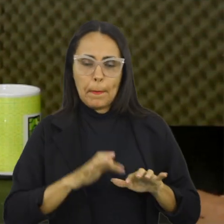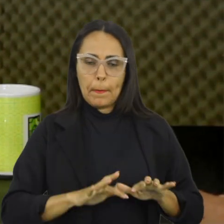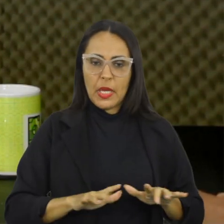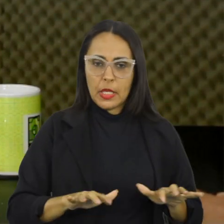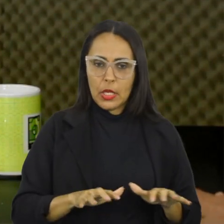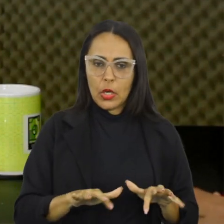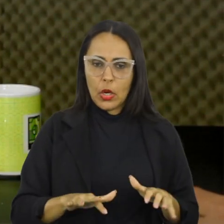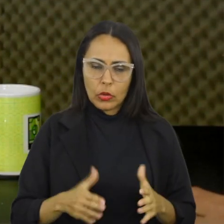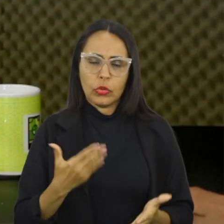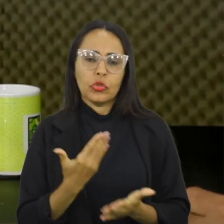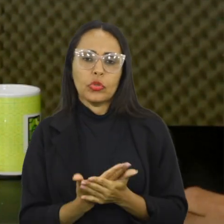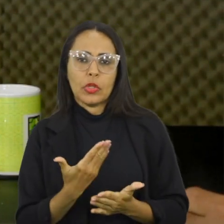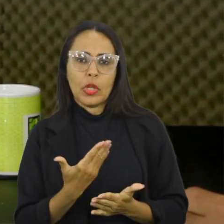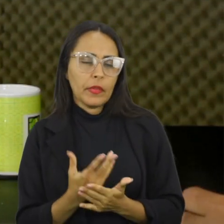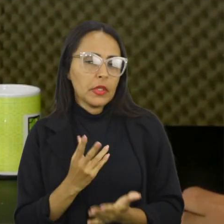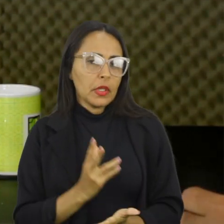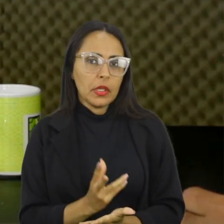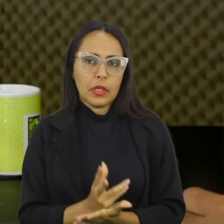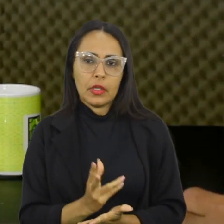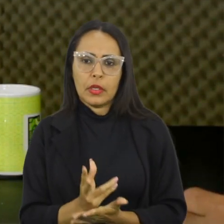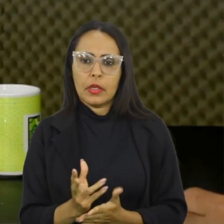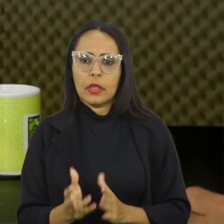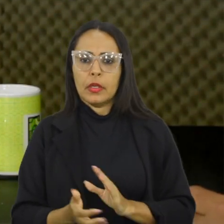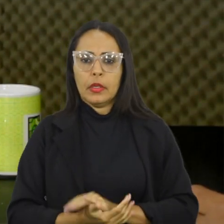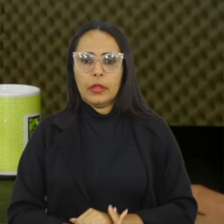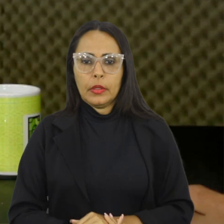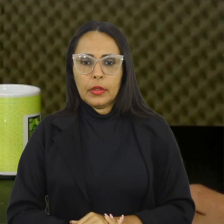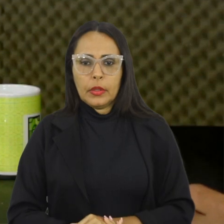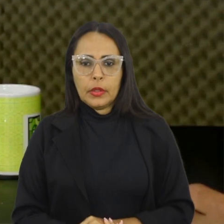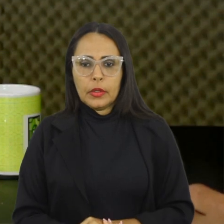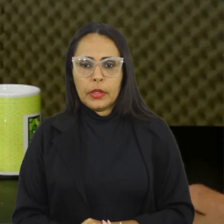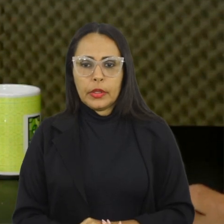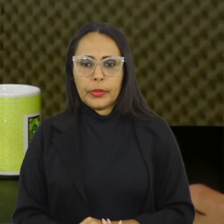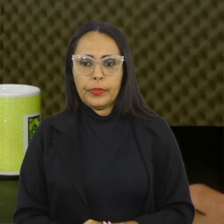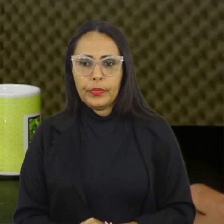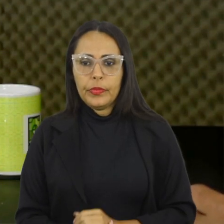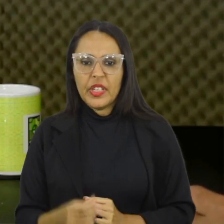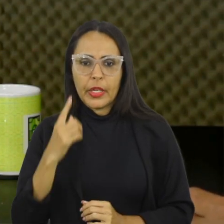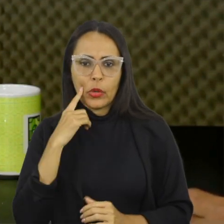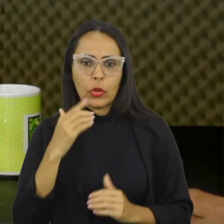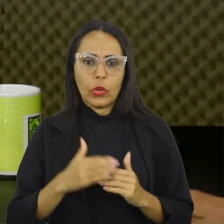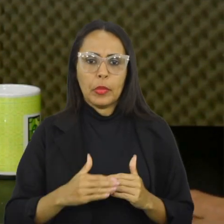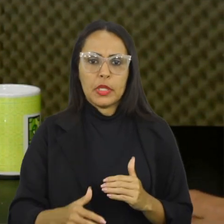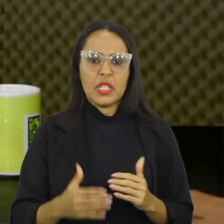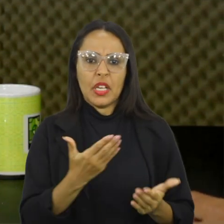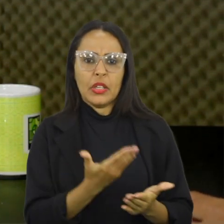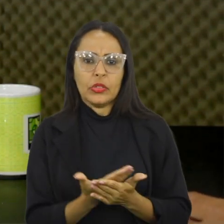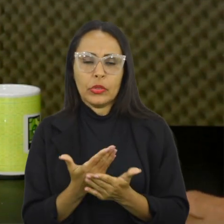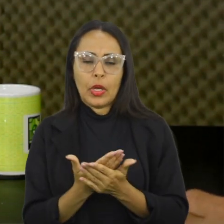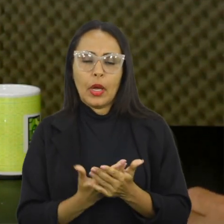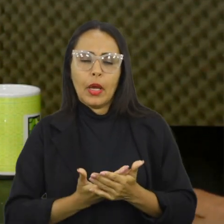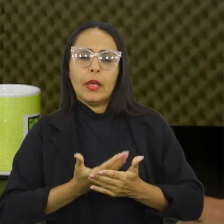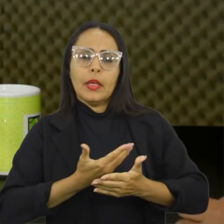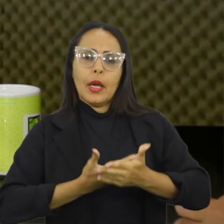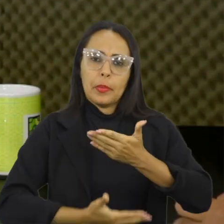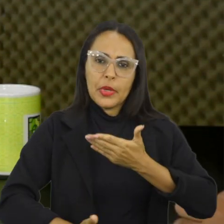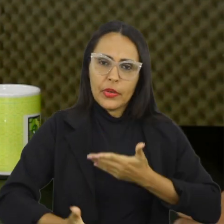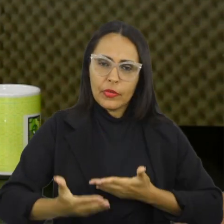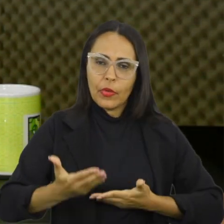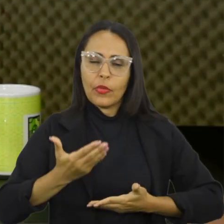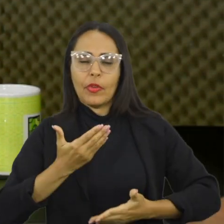sempre estudava piano lá no seminário. E quando eu cheguei lá e comecei a estudar, e comecei a me envolver